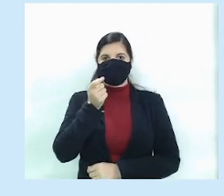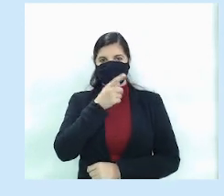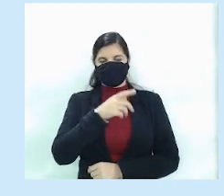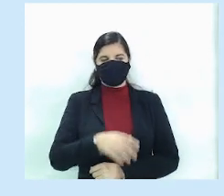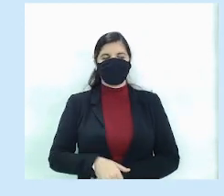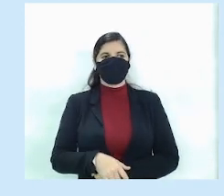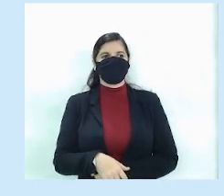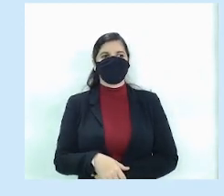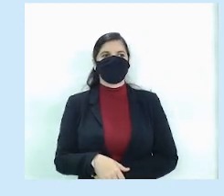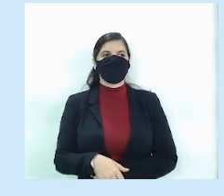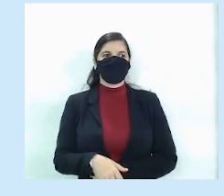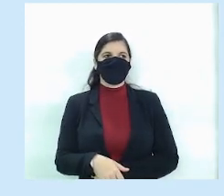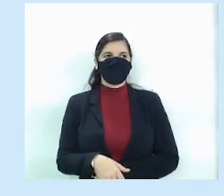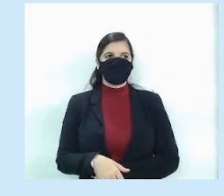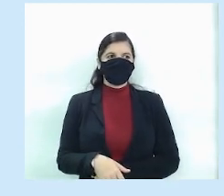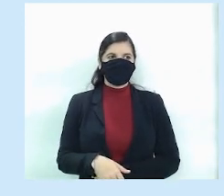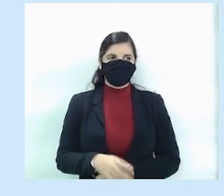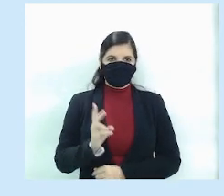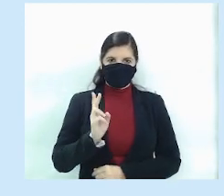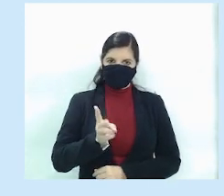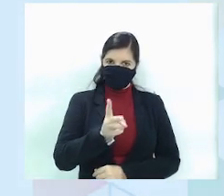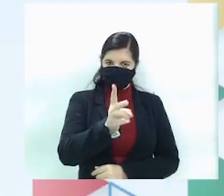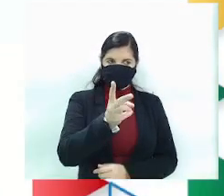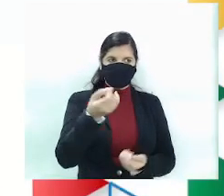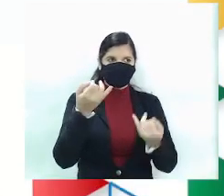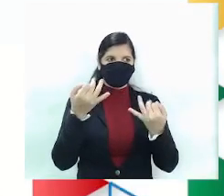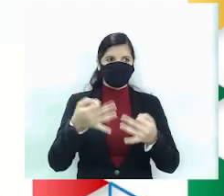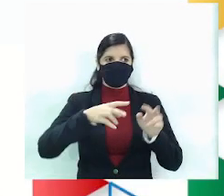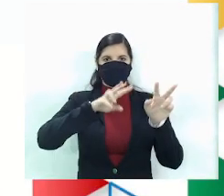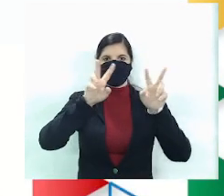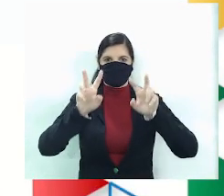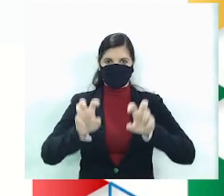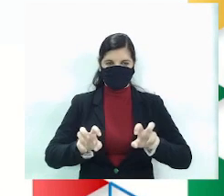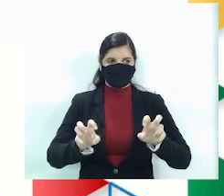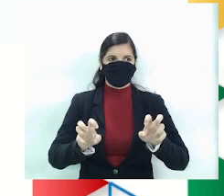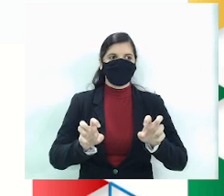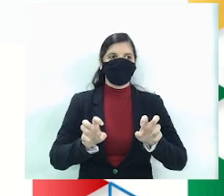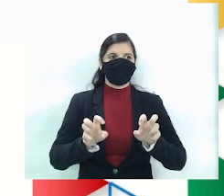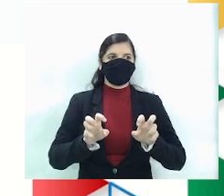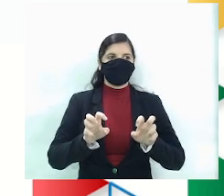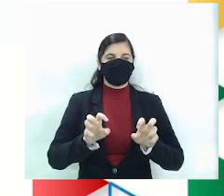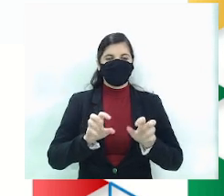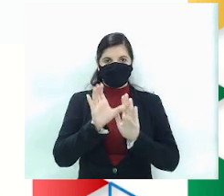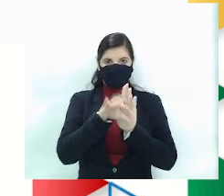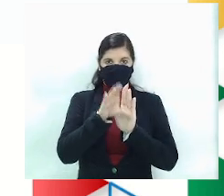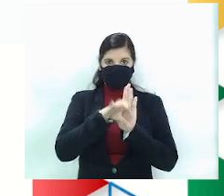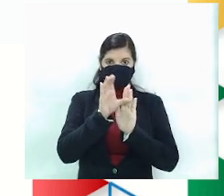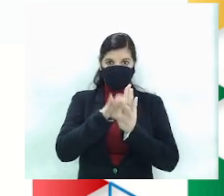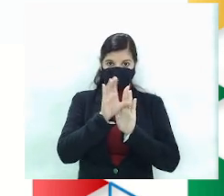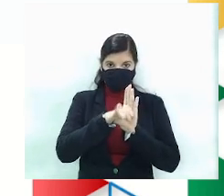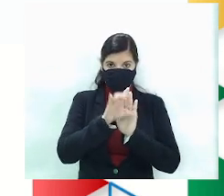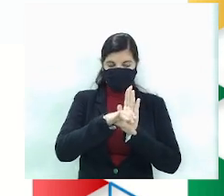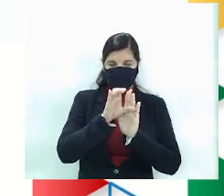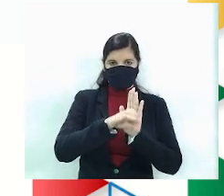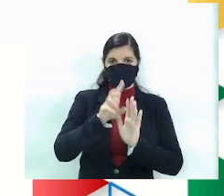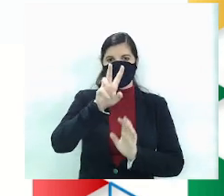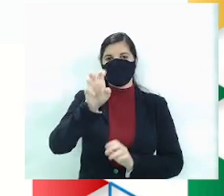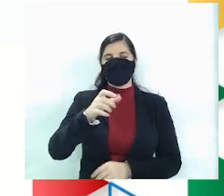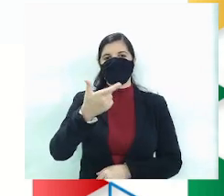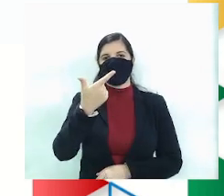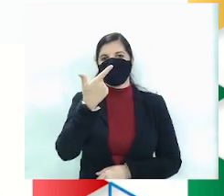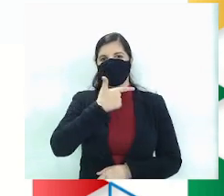beleza? Bom, passando adiante, vamos ver aí na tela o conceito, a definição